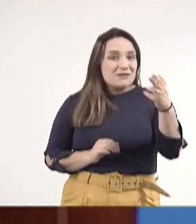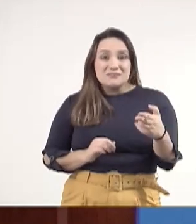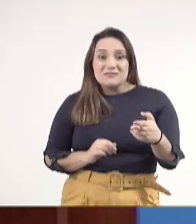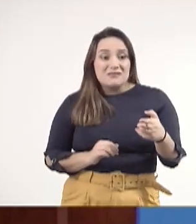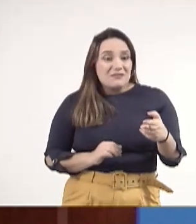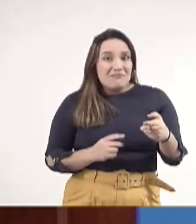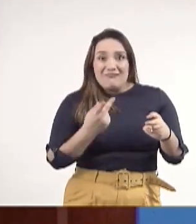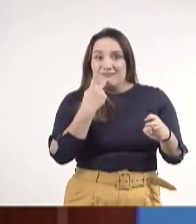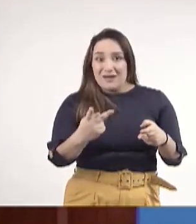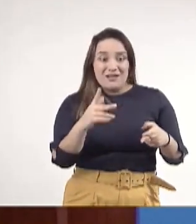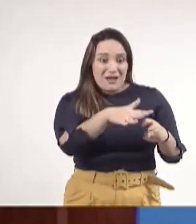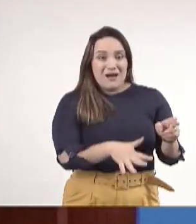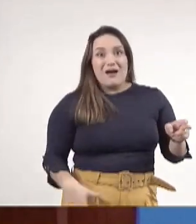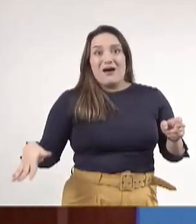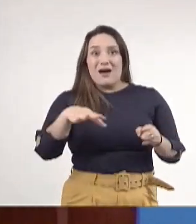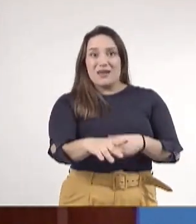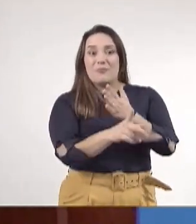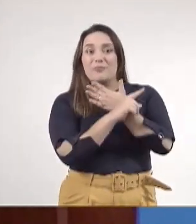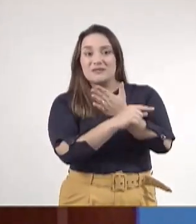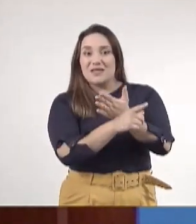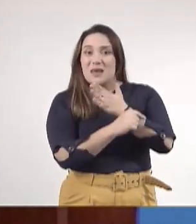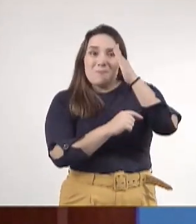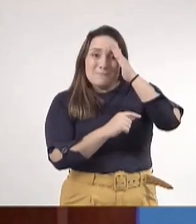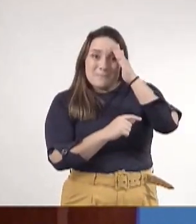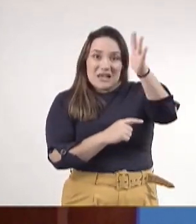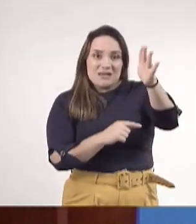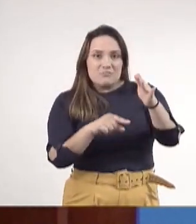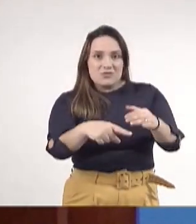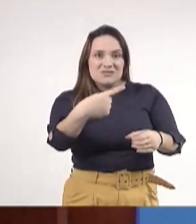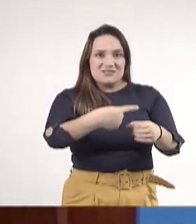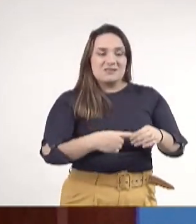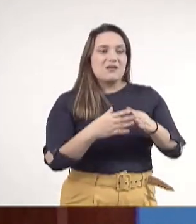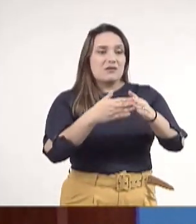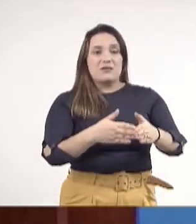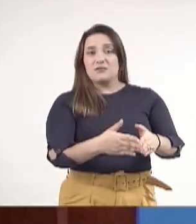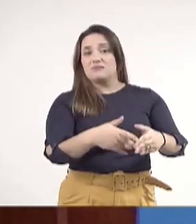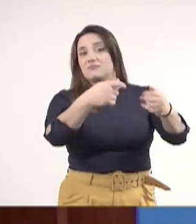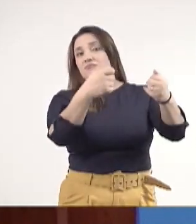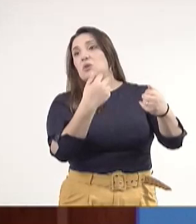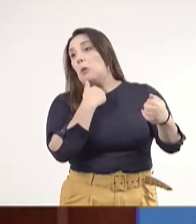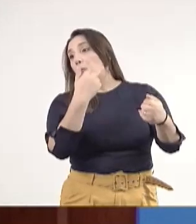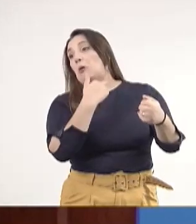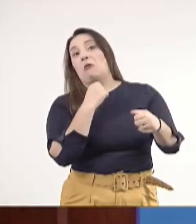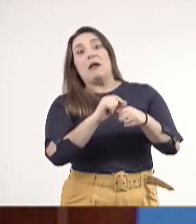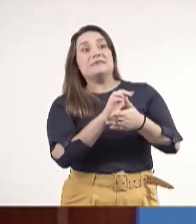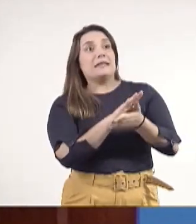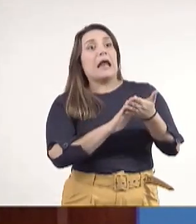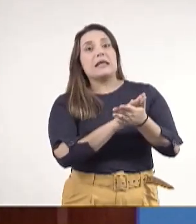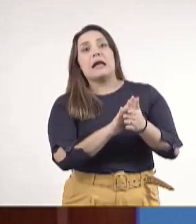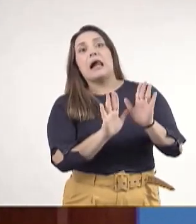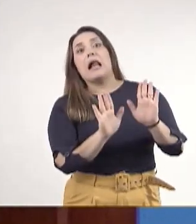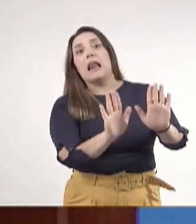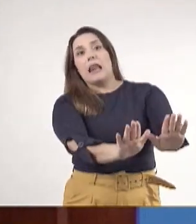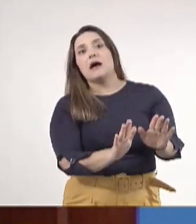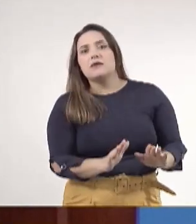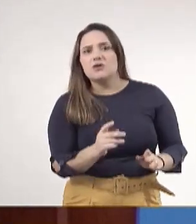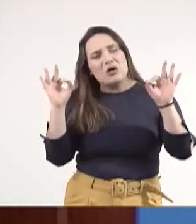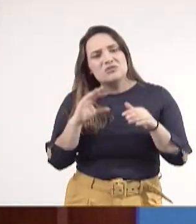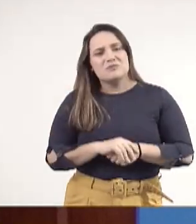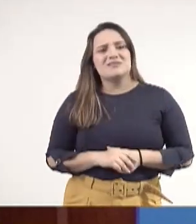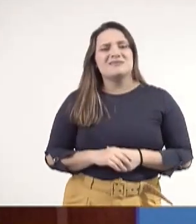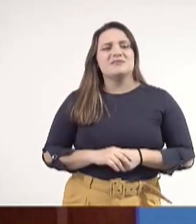condenando a região do Pantanal e principalmente Corumbá ao ostracismo do ponto de vista